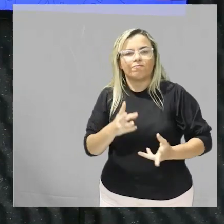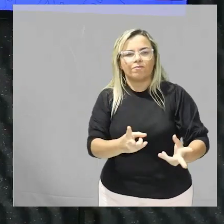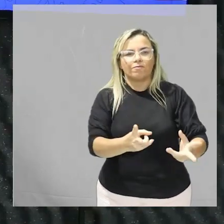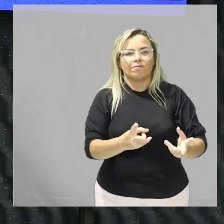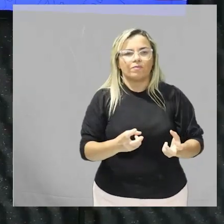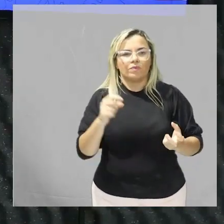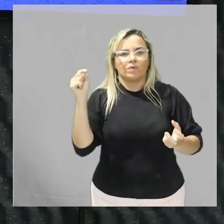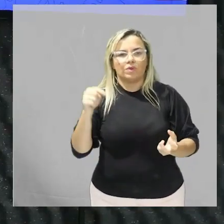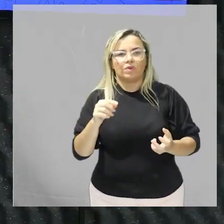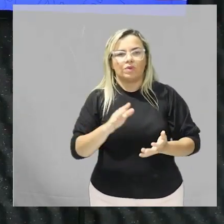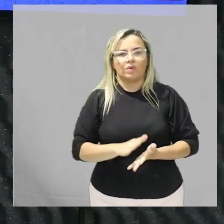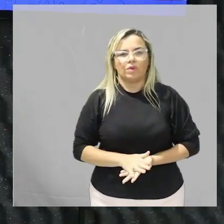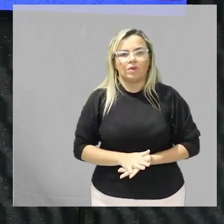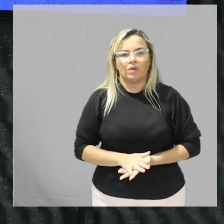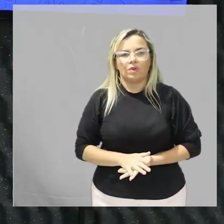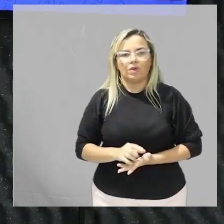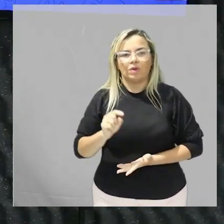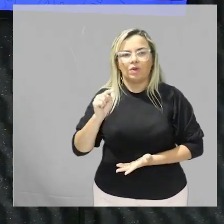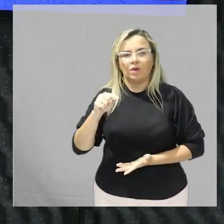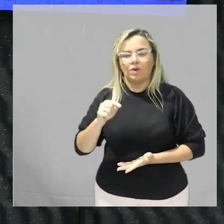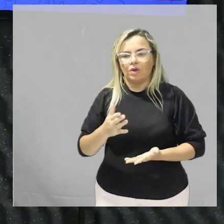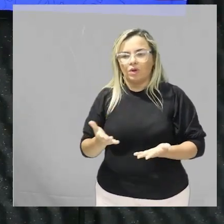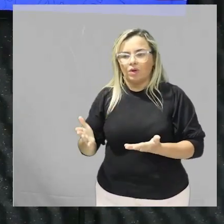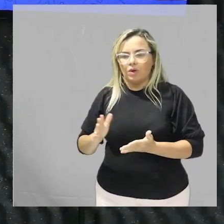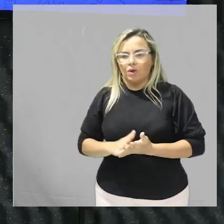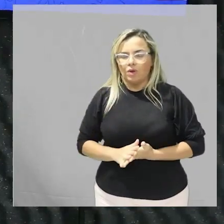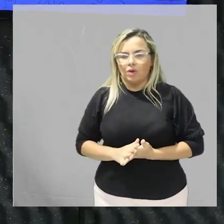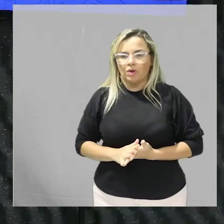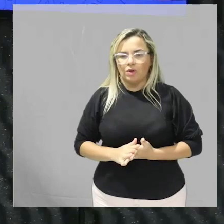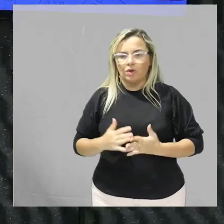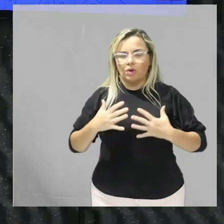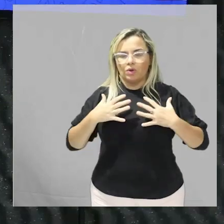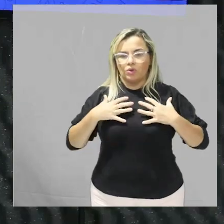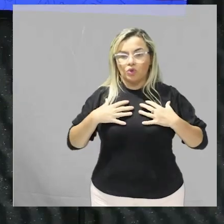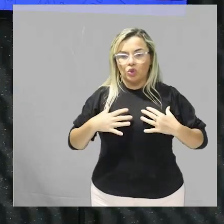de organismo. E o que seria a